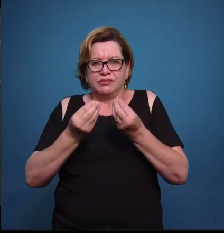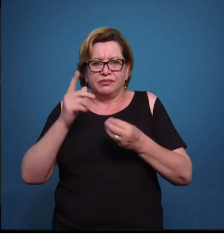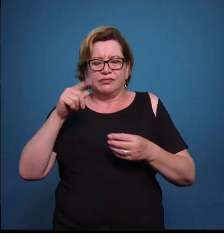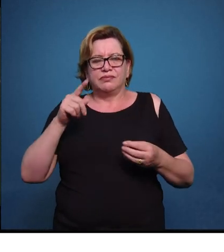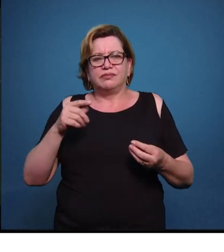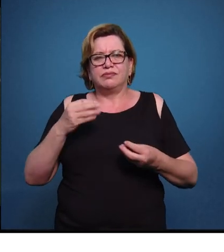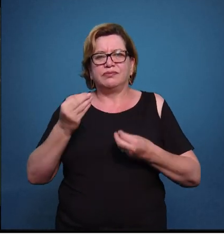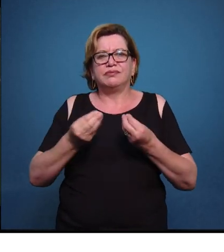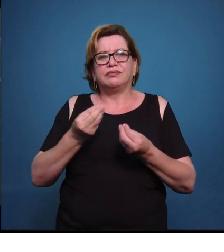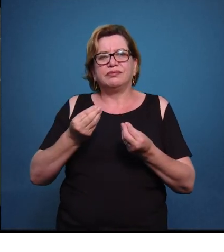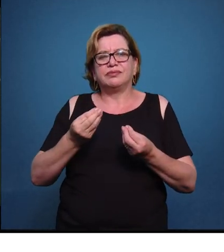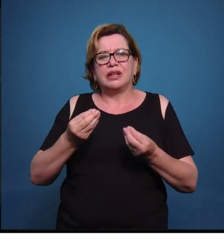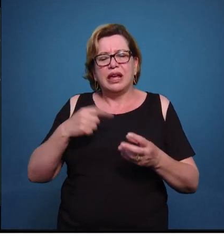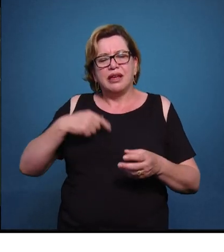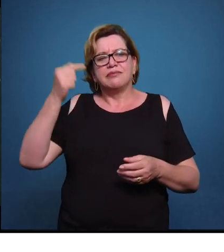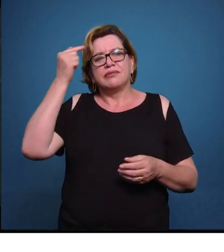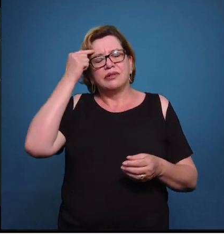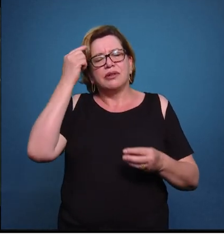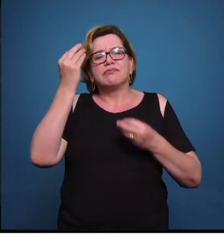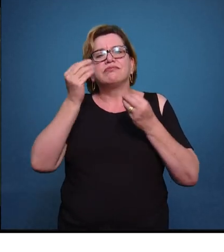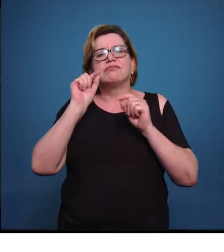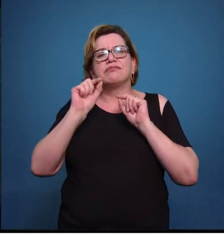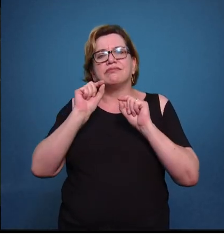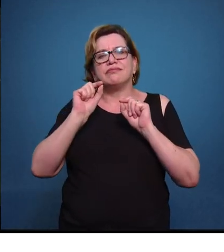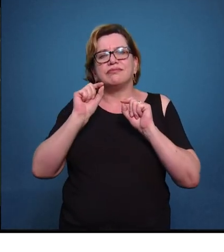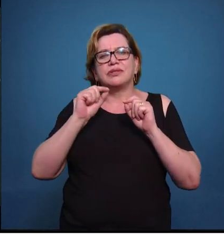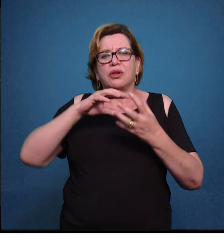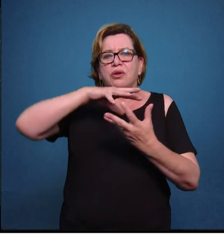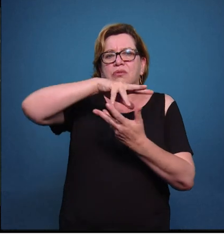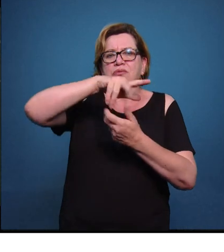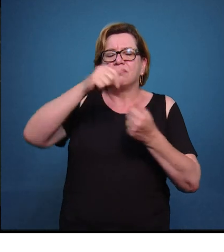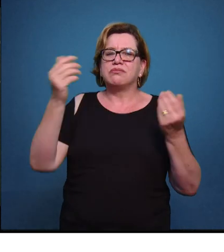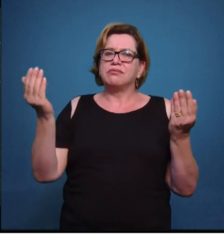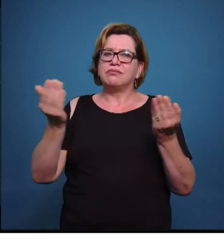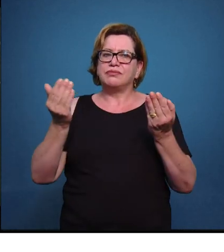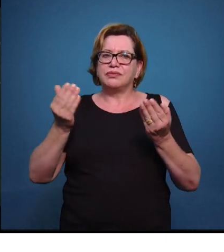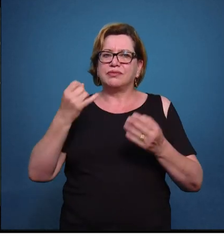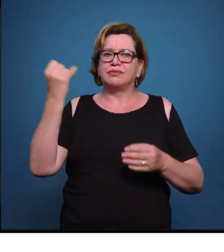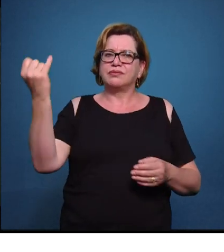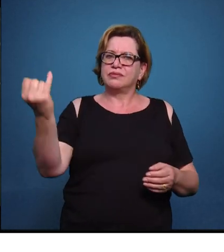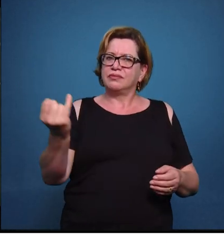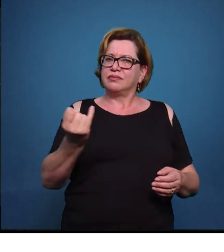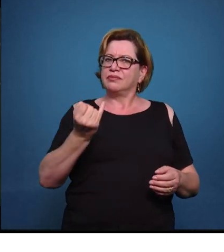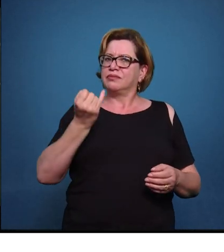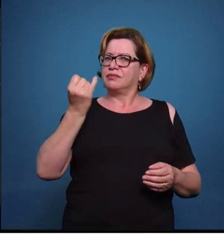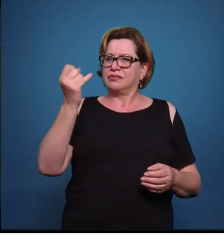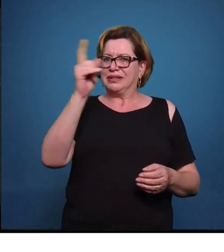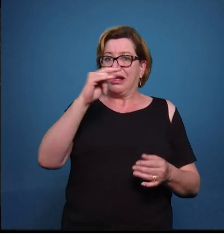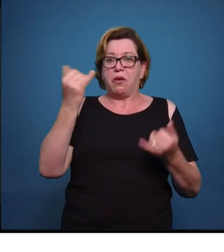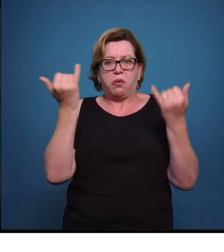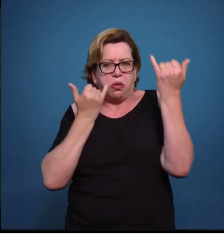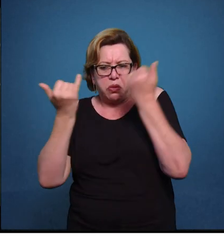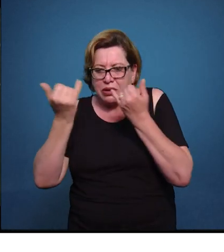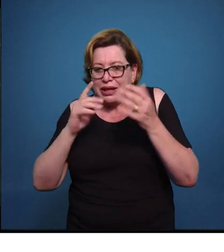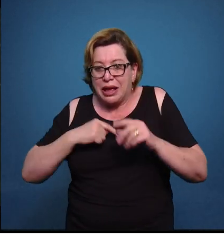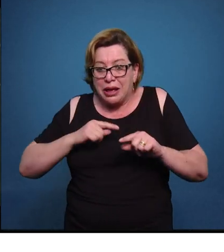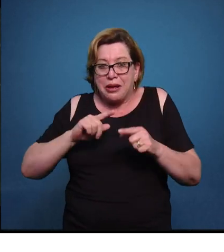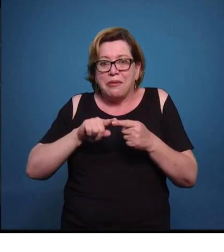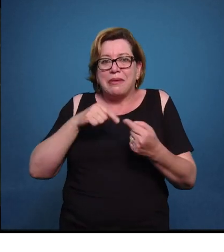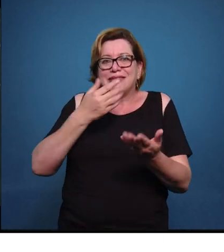que eles tenham, é refletir sobre o seguinte. No mundo em que nós vivemos, o importante não é deter a informação, é